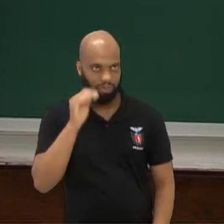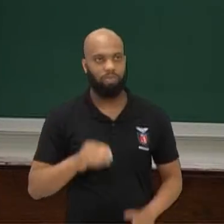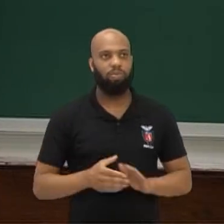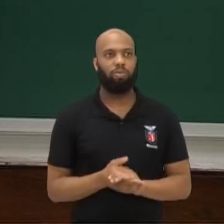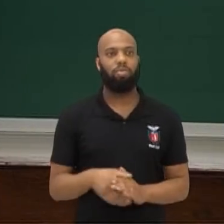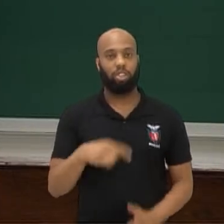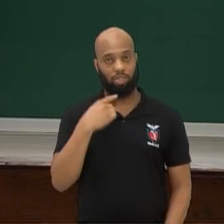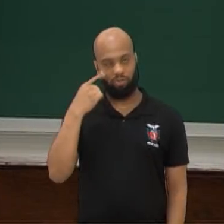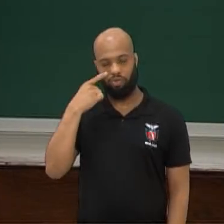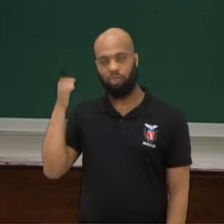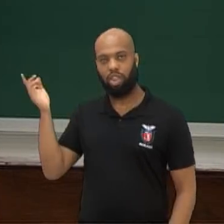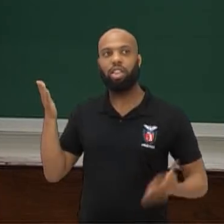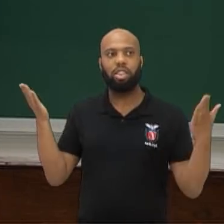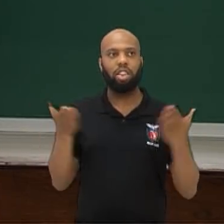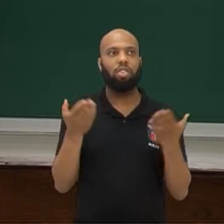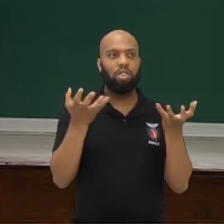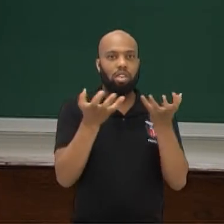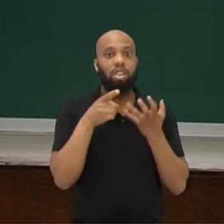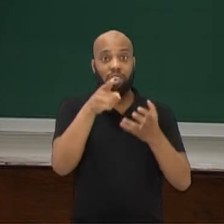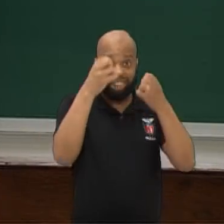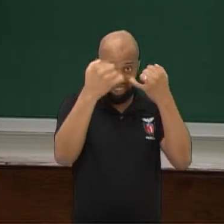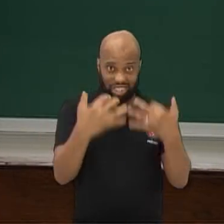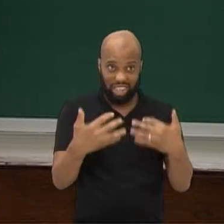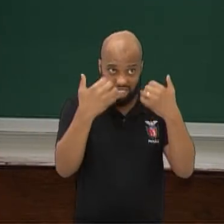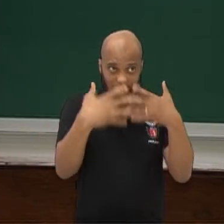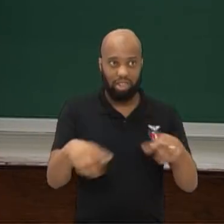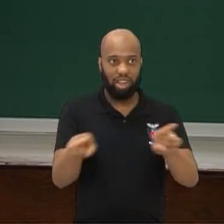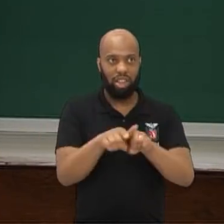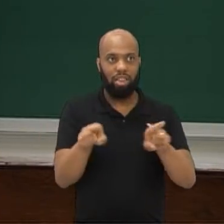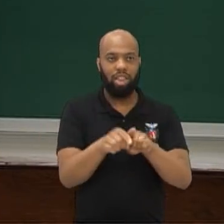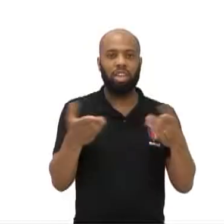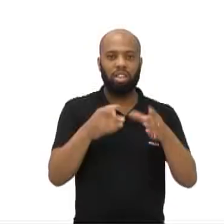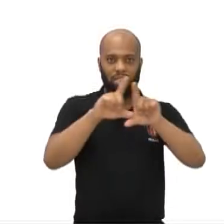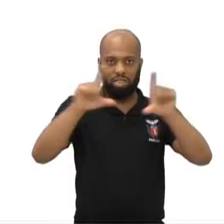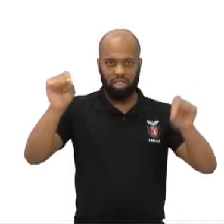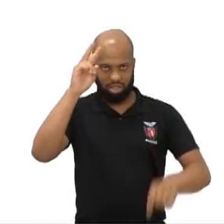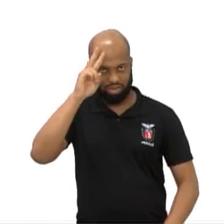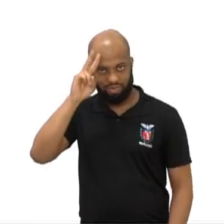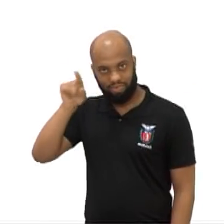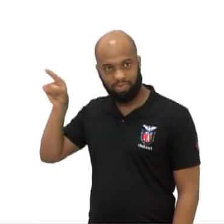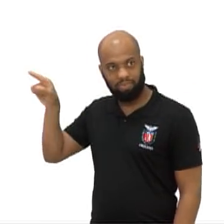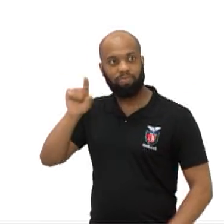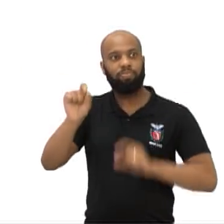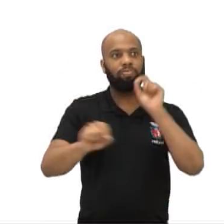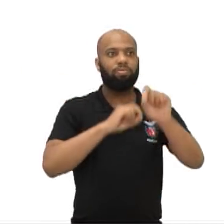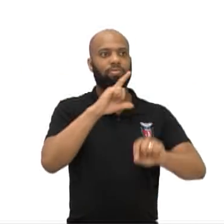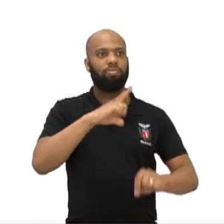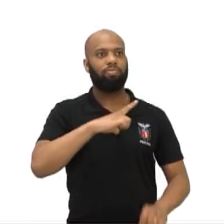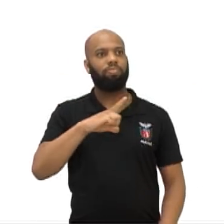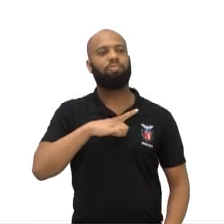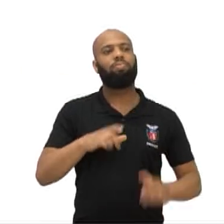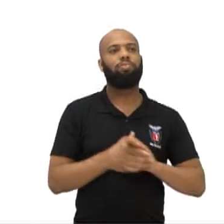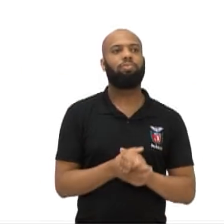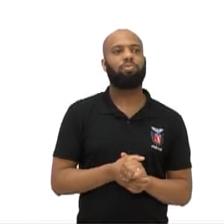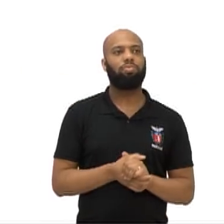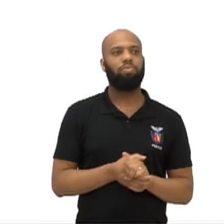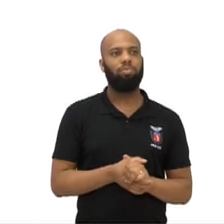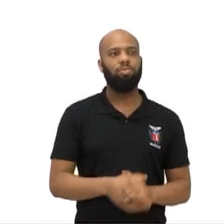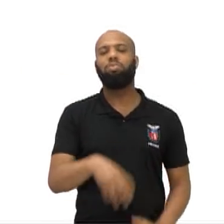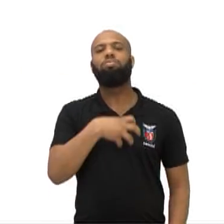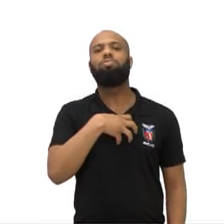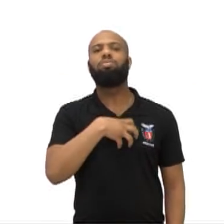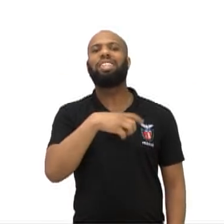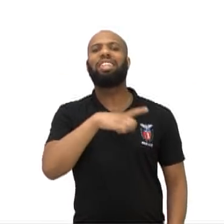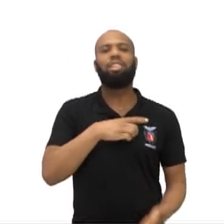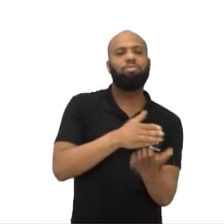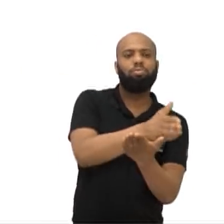apropriar desse conceito. Eu vou pedir para vocês explicarem, né, nessa tirinha, nessa história em quadrinhos aqui, uma pequena tirinha, de que forma que